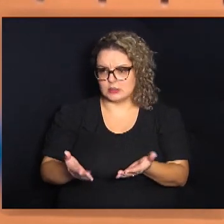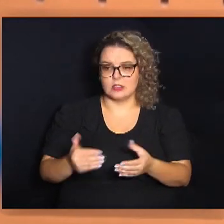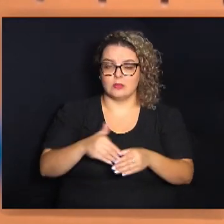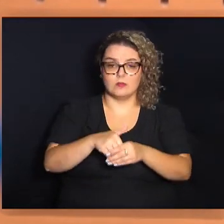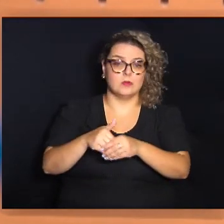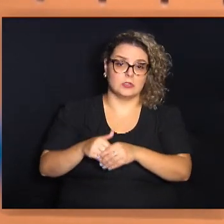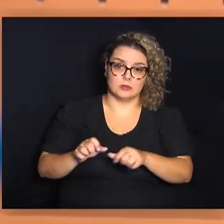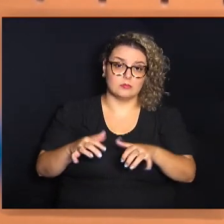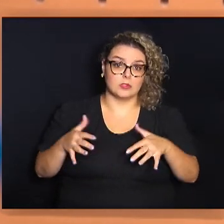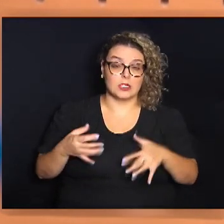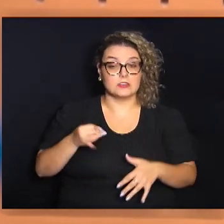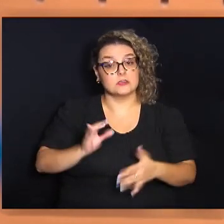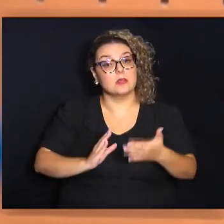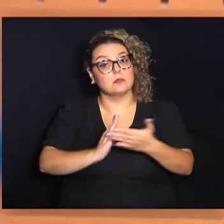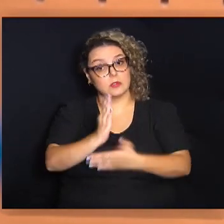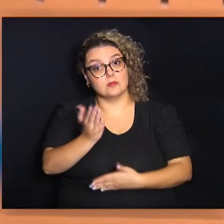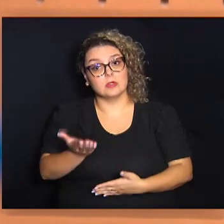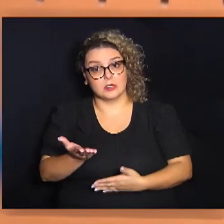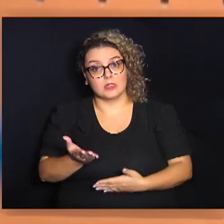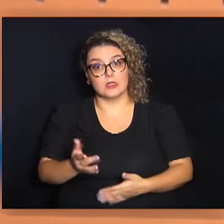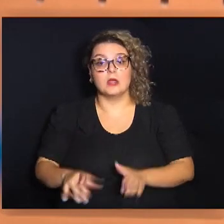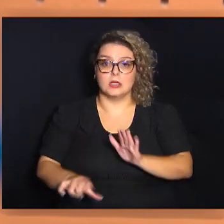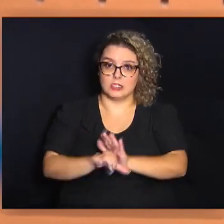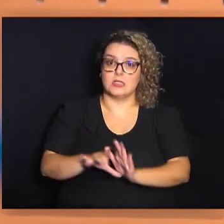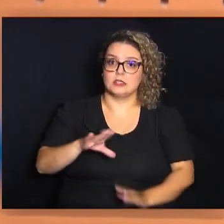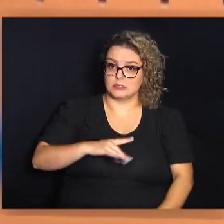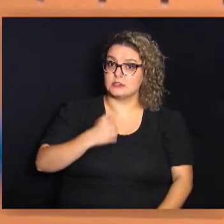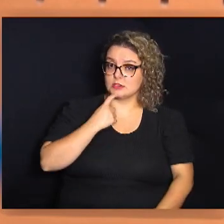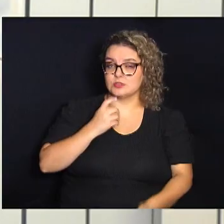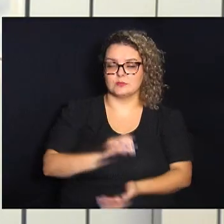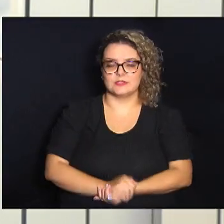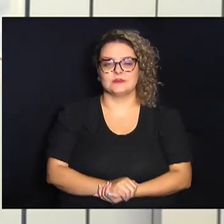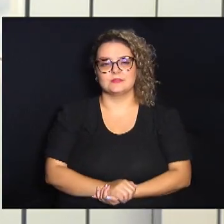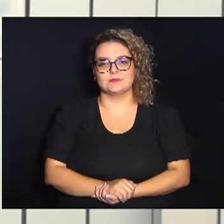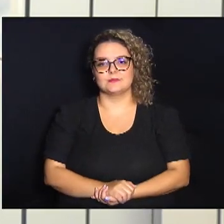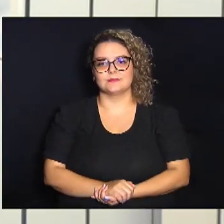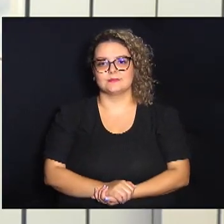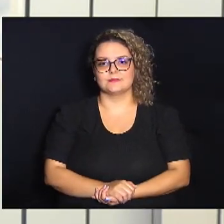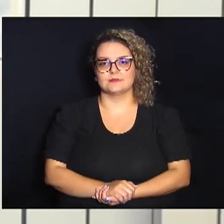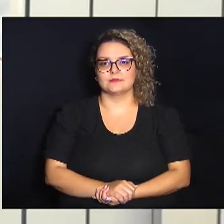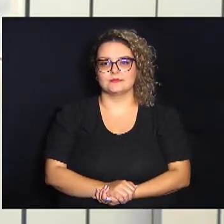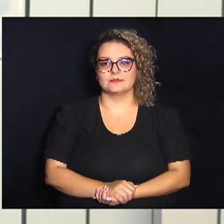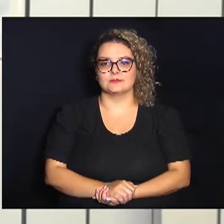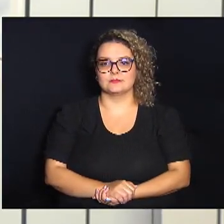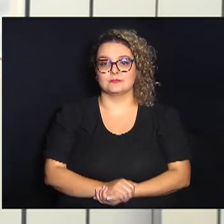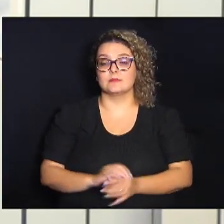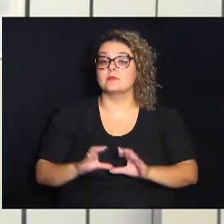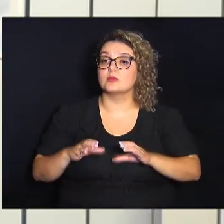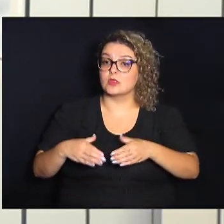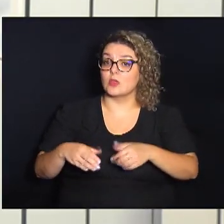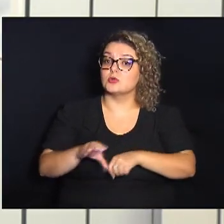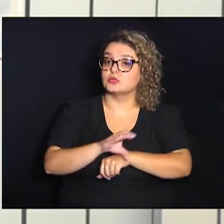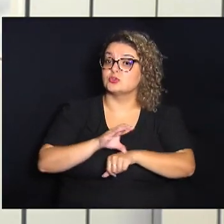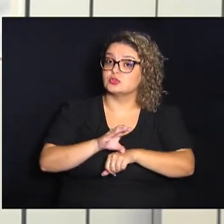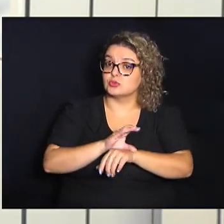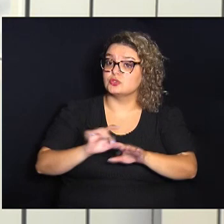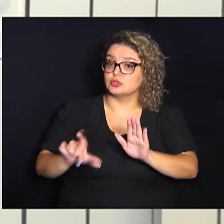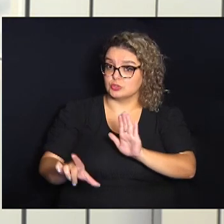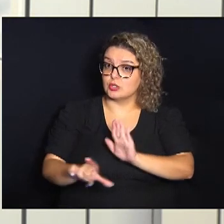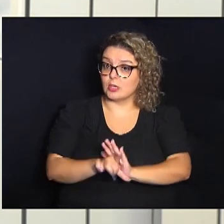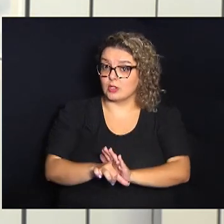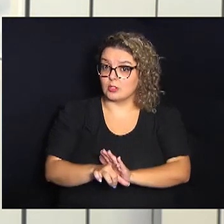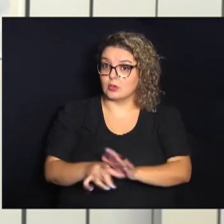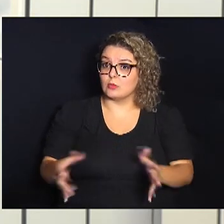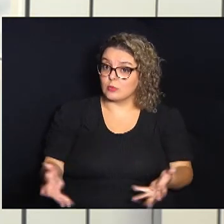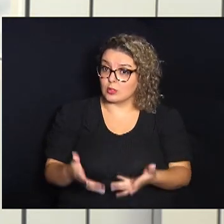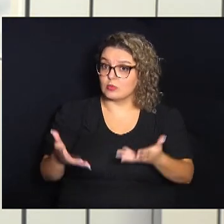plenário para que, se aprovados, tornem-se lei na cidade de Campinas. A Comissão de Constituição e Legalidade